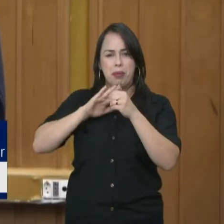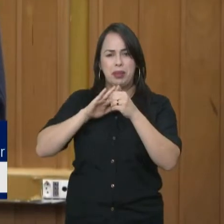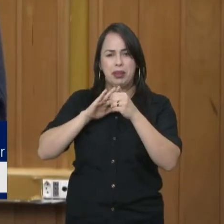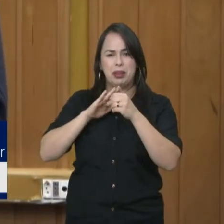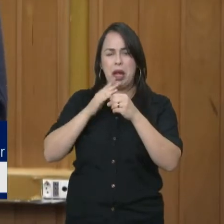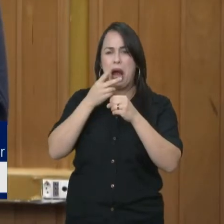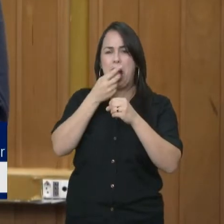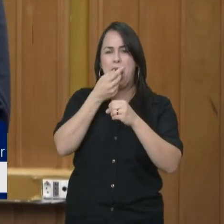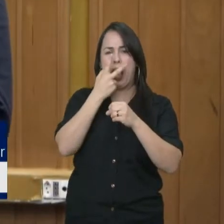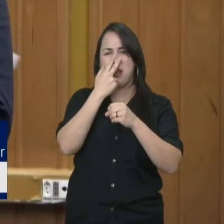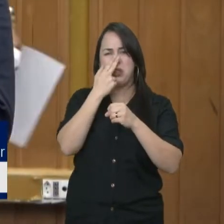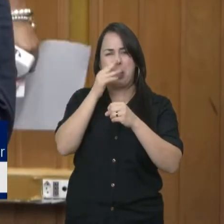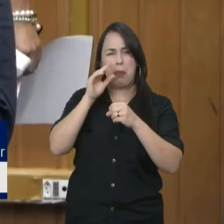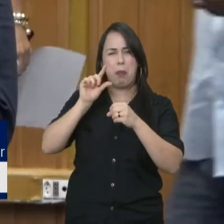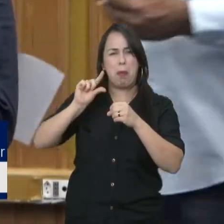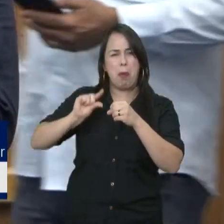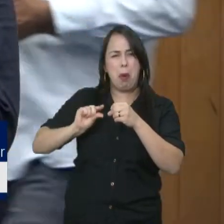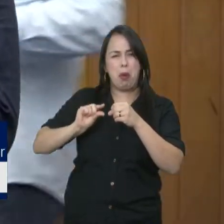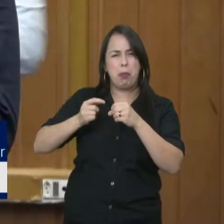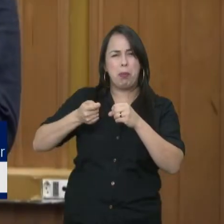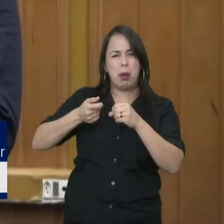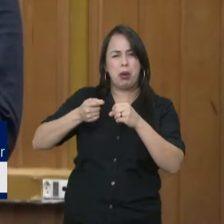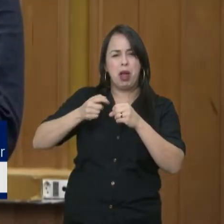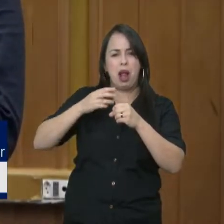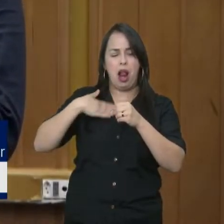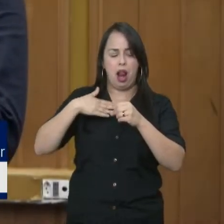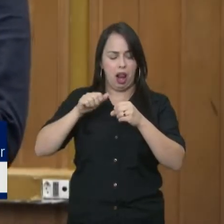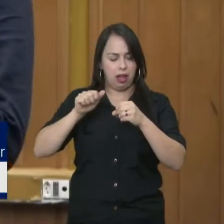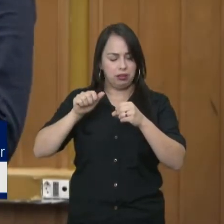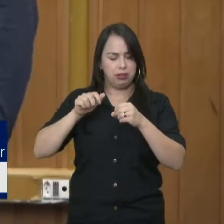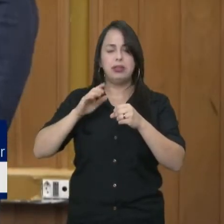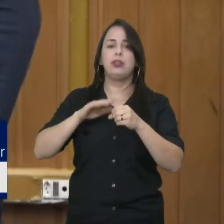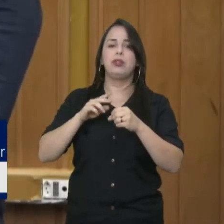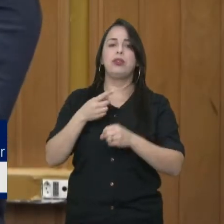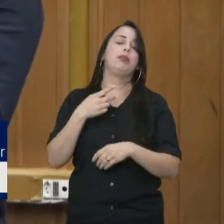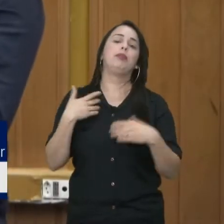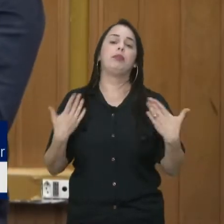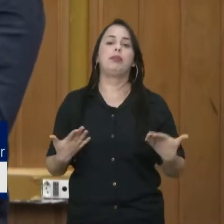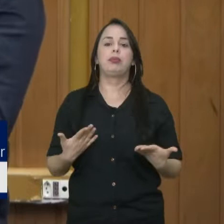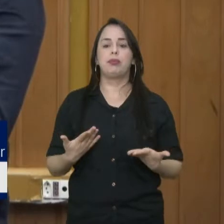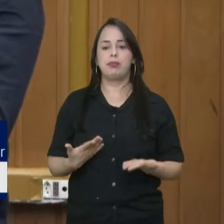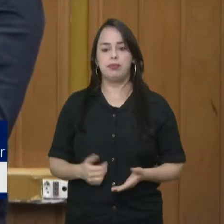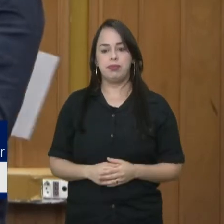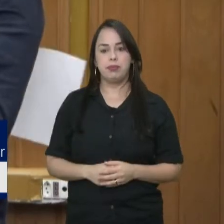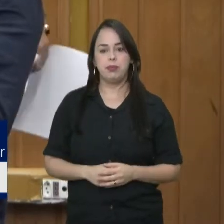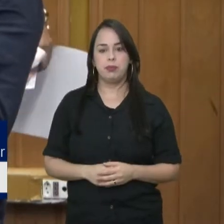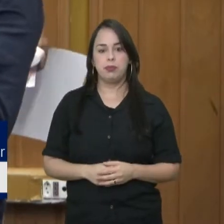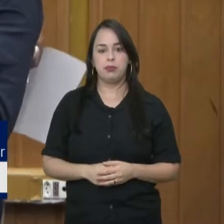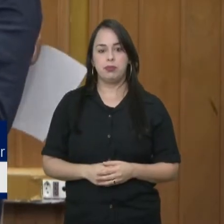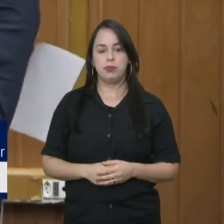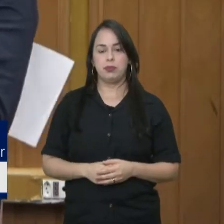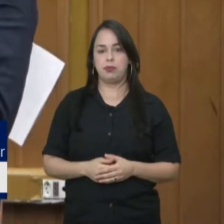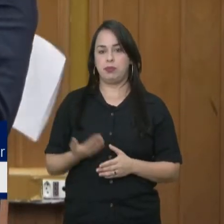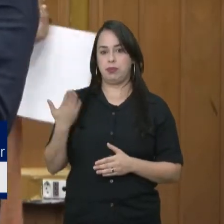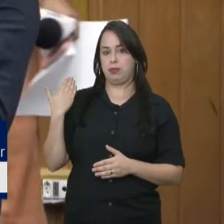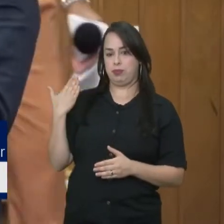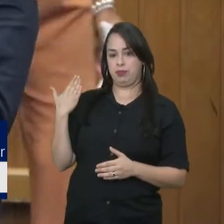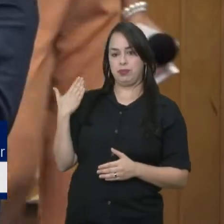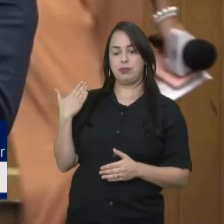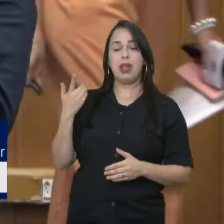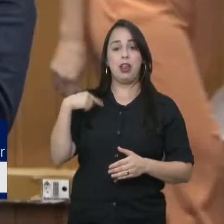pouco baixo? Tá? Alô, 1, 2. Bom, nos últimos dias, né,